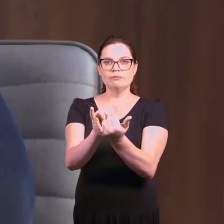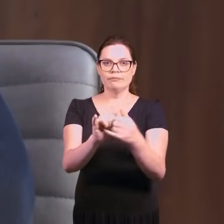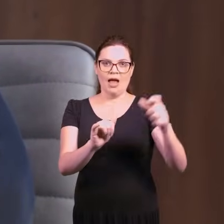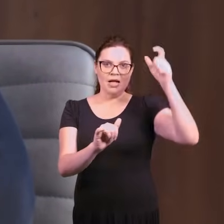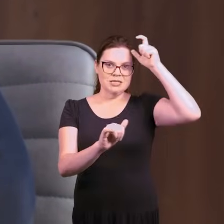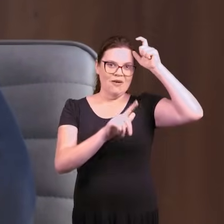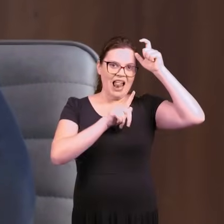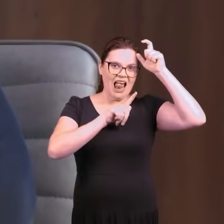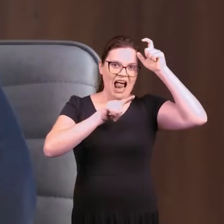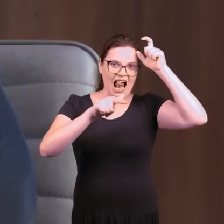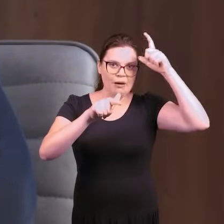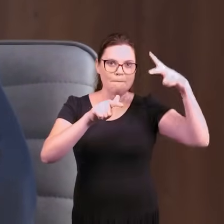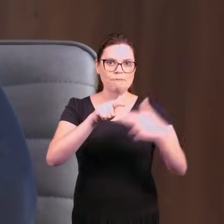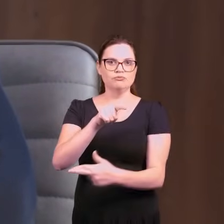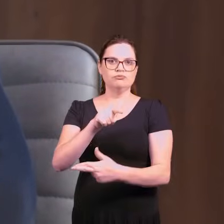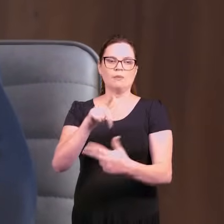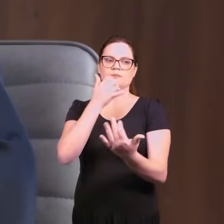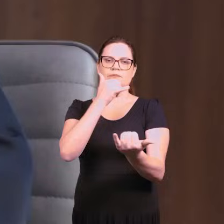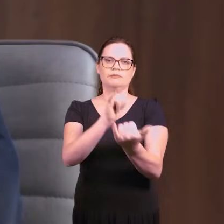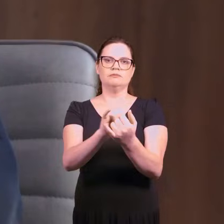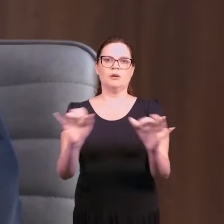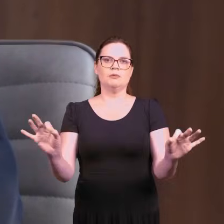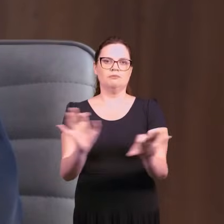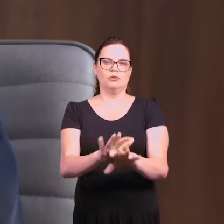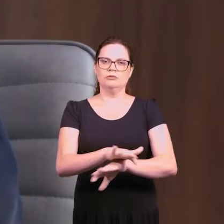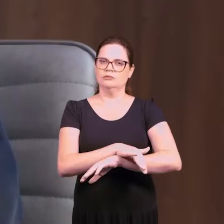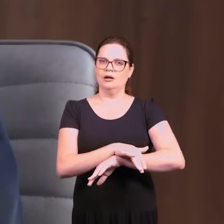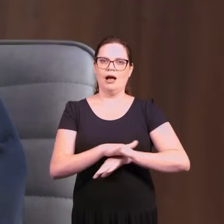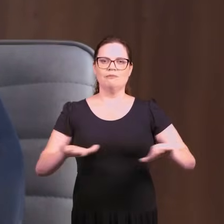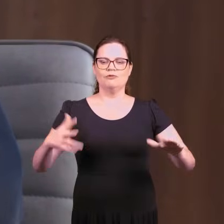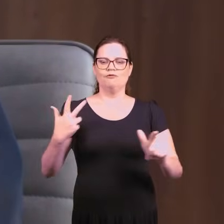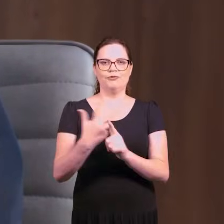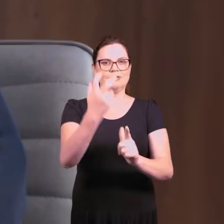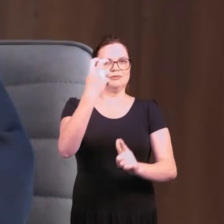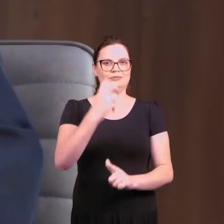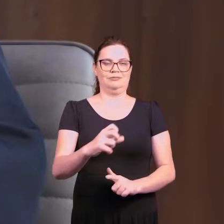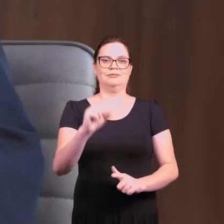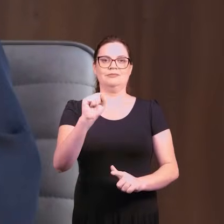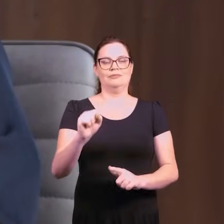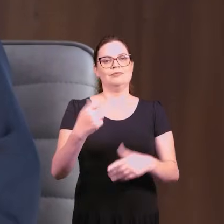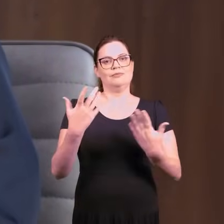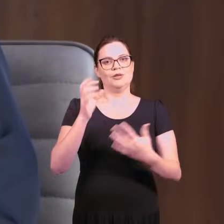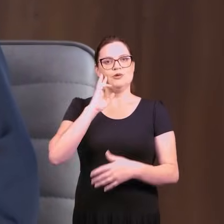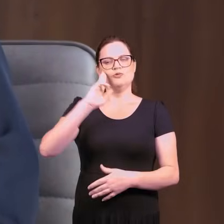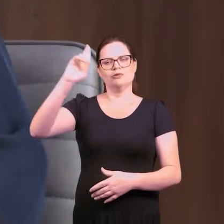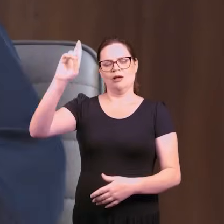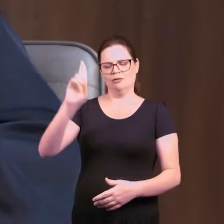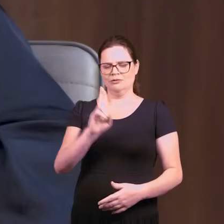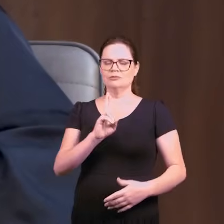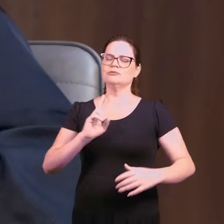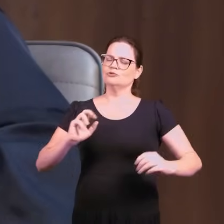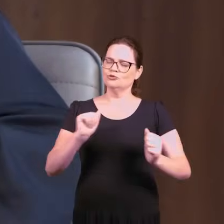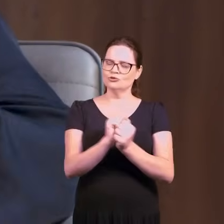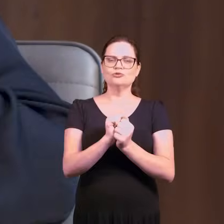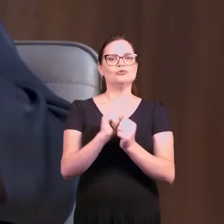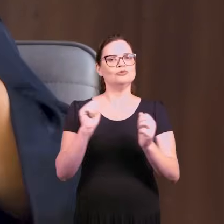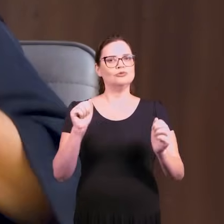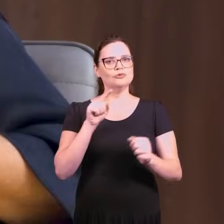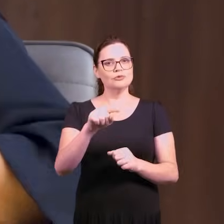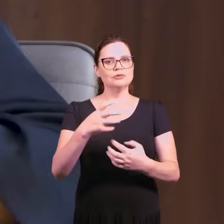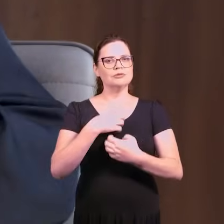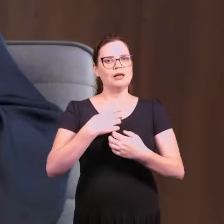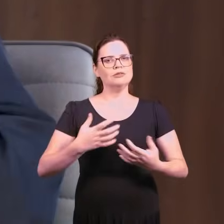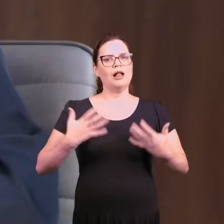paralisa o adversário e vence o Senhor Jesus na sua vida. Que alegria,